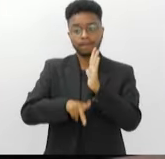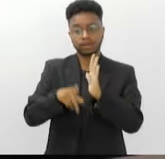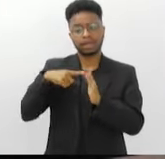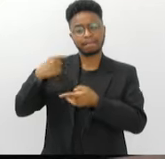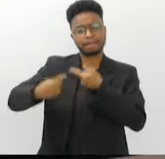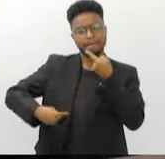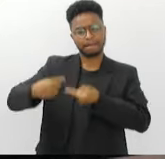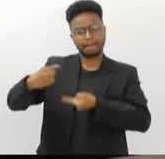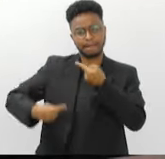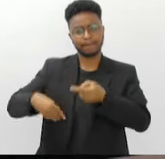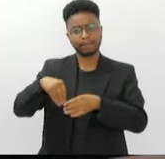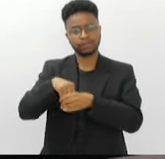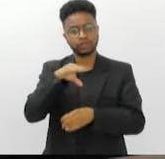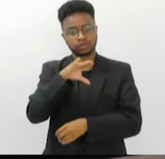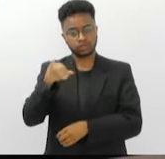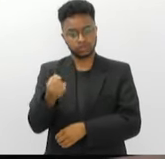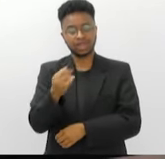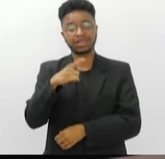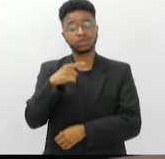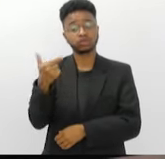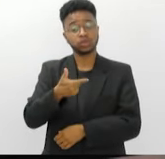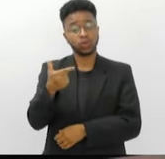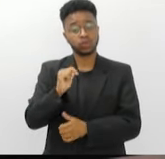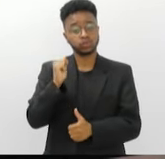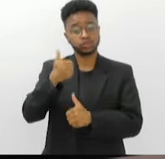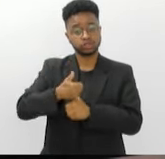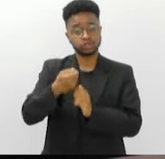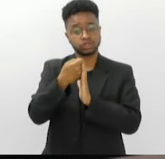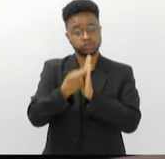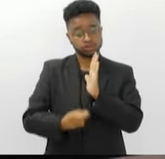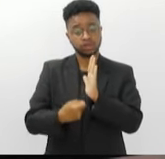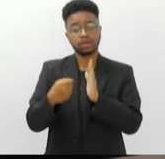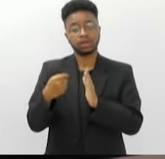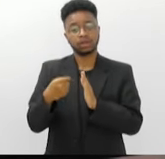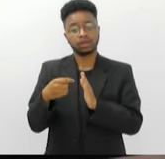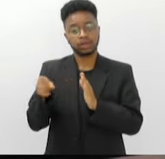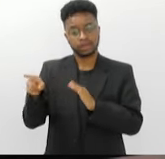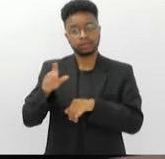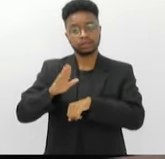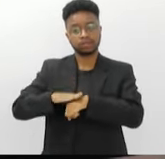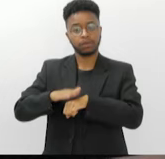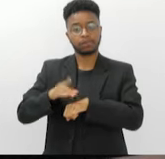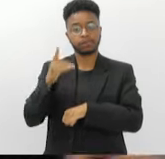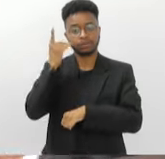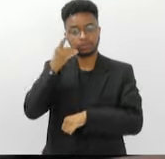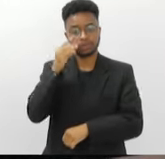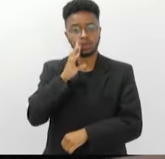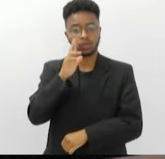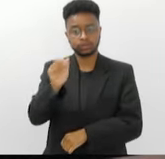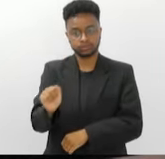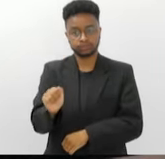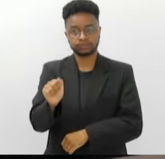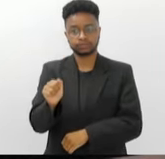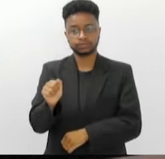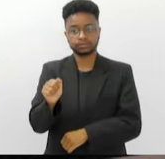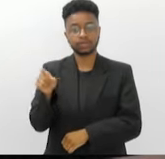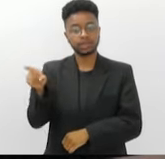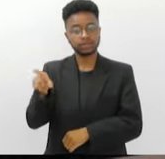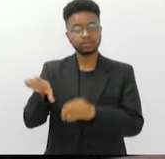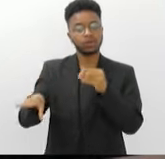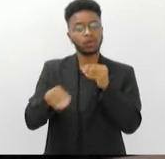discutido na CCJ, é o segundo substitutivo de lavra do deputado Rodrigo Amorim, que